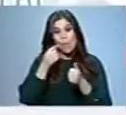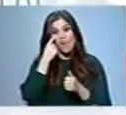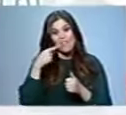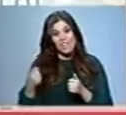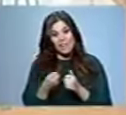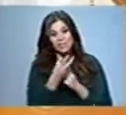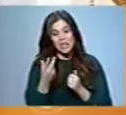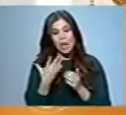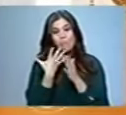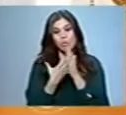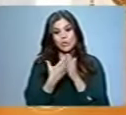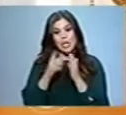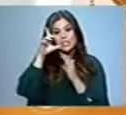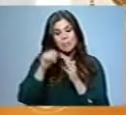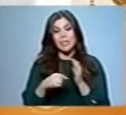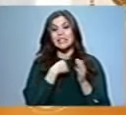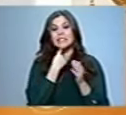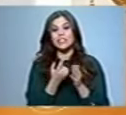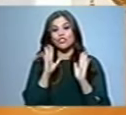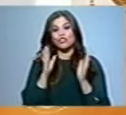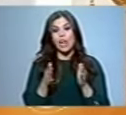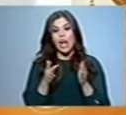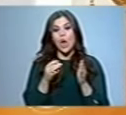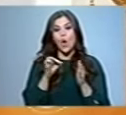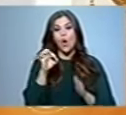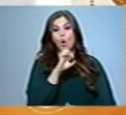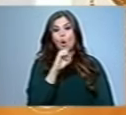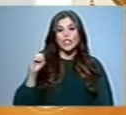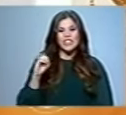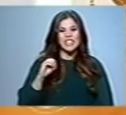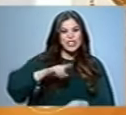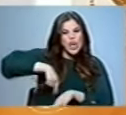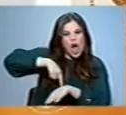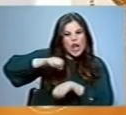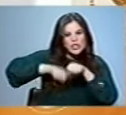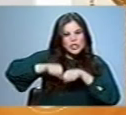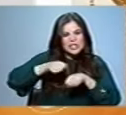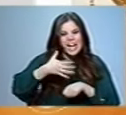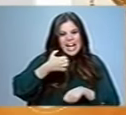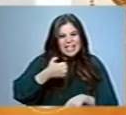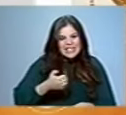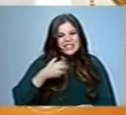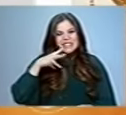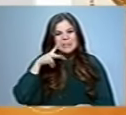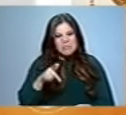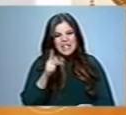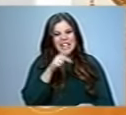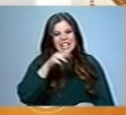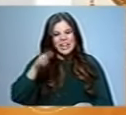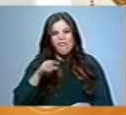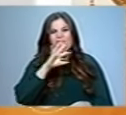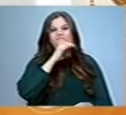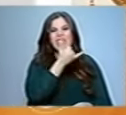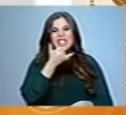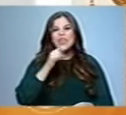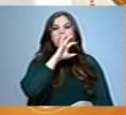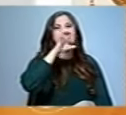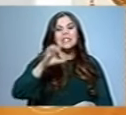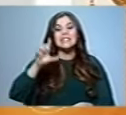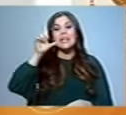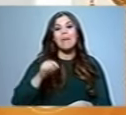Olha, boas viagens. Em promoção, tal como diz na contracapa, 800 horas a pedalar, 15 mil quilómetros, 22 países, e eu espero que meses. A tua